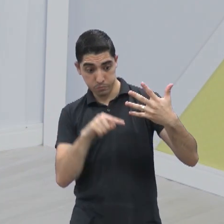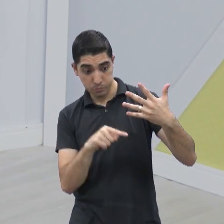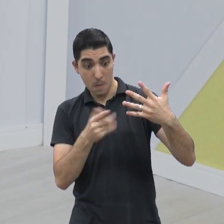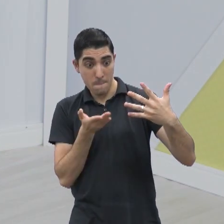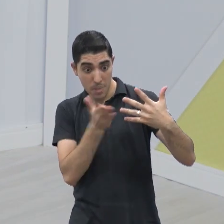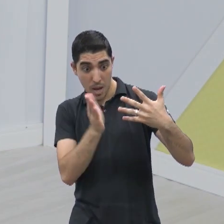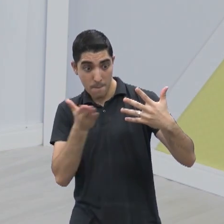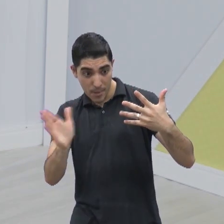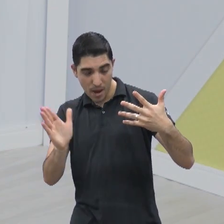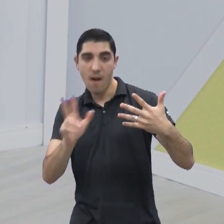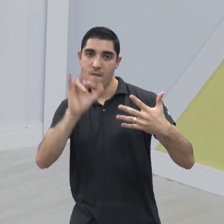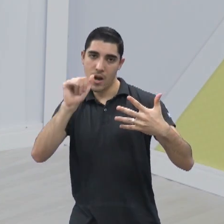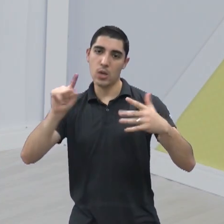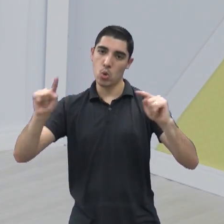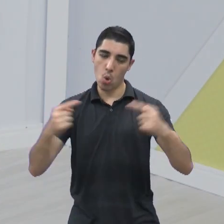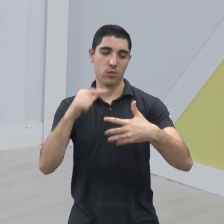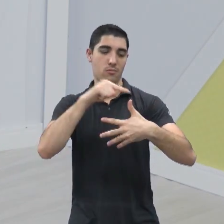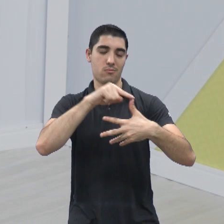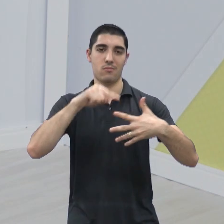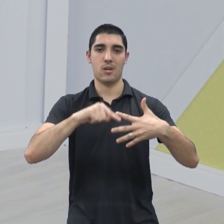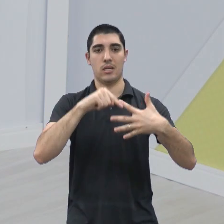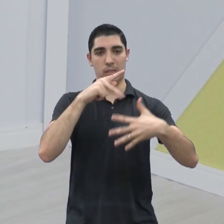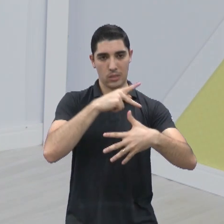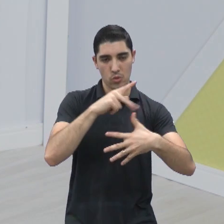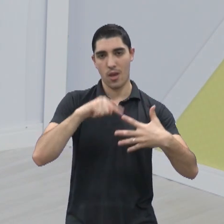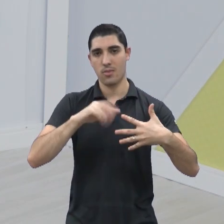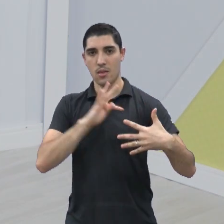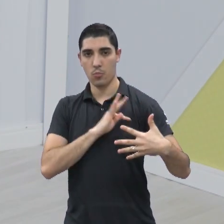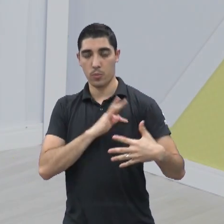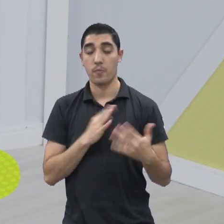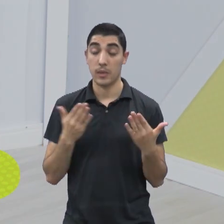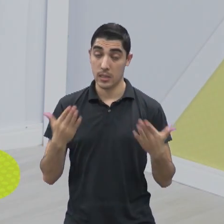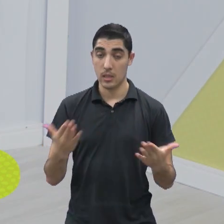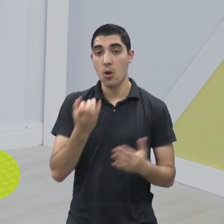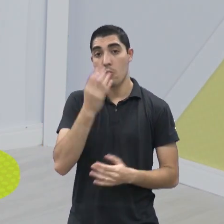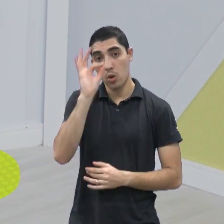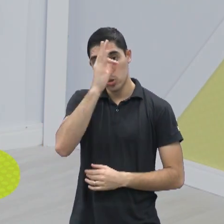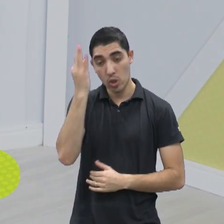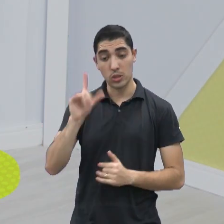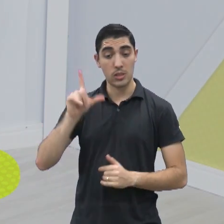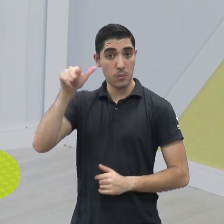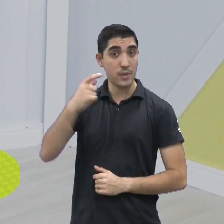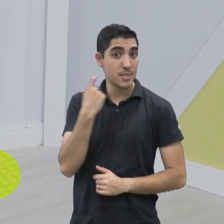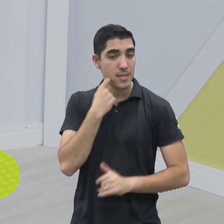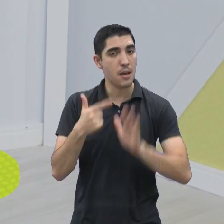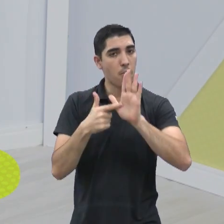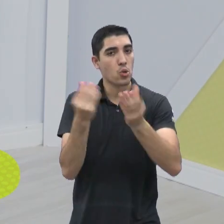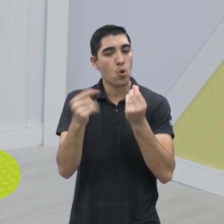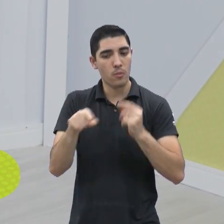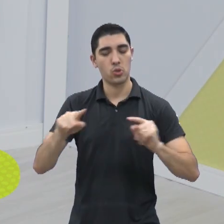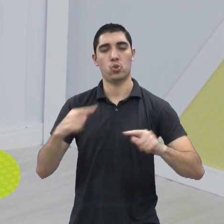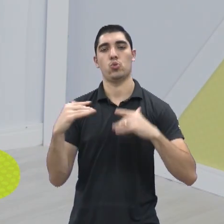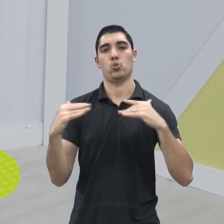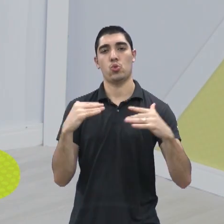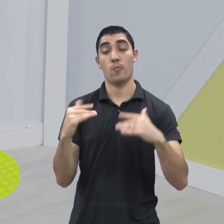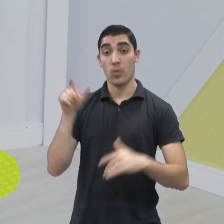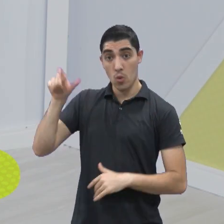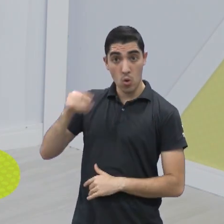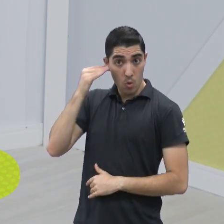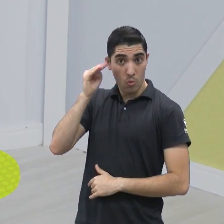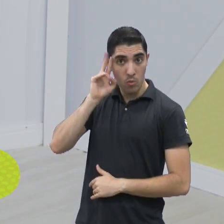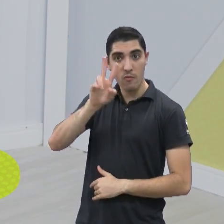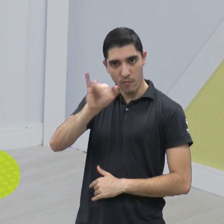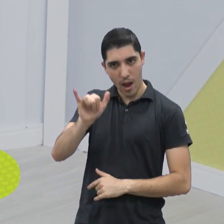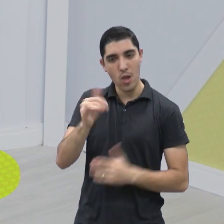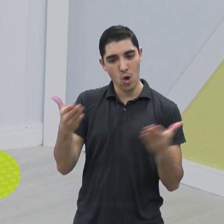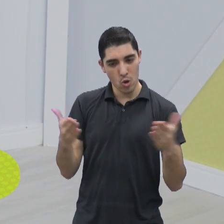direto para as semifinais. Sucesso para as meninas. Hoje à noite, sexta-feira, a gente traz os detalhes para você dessa partida. O Brunão estará lá hoje à noite,